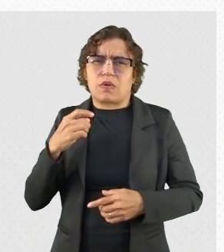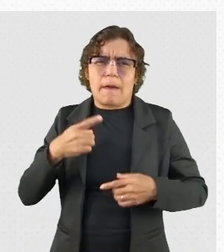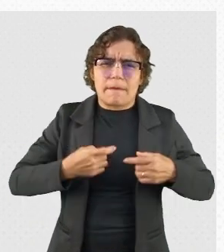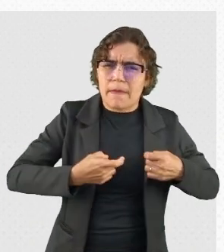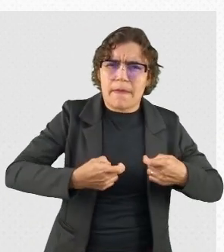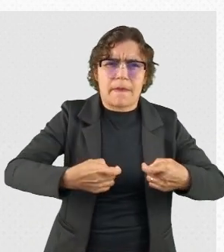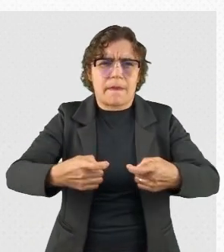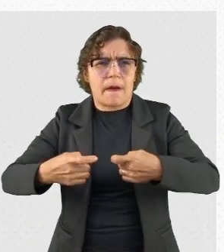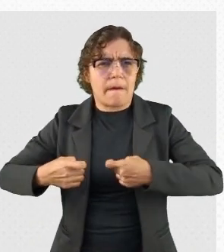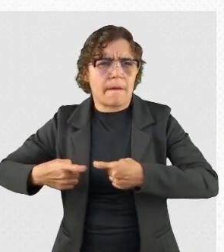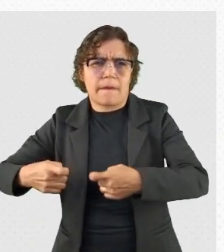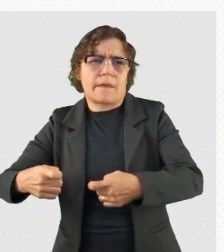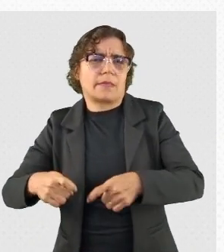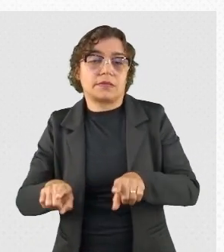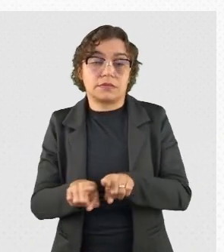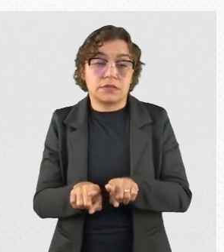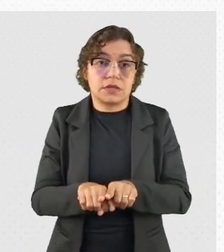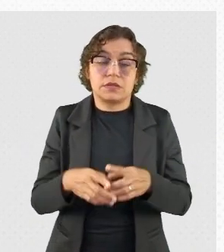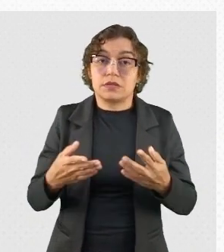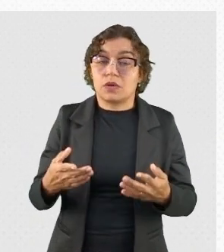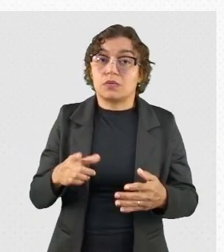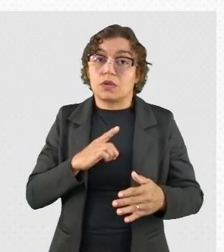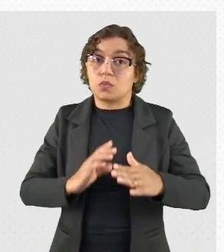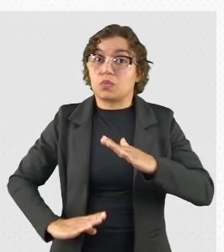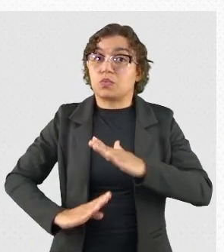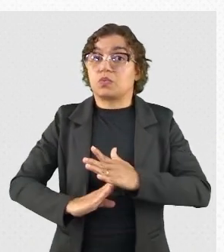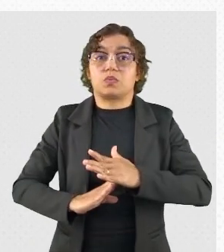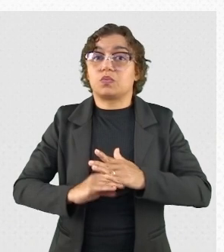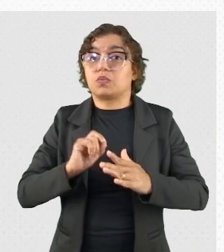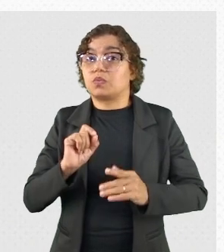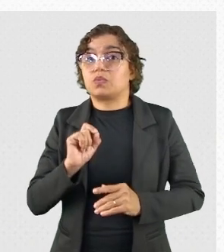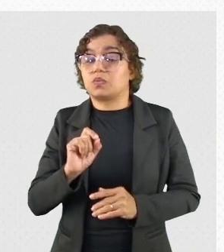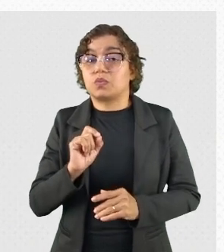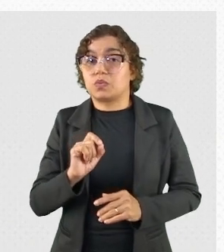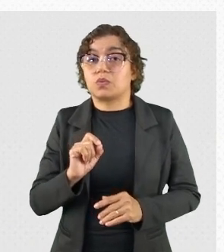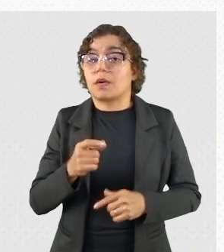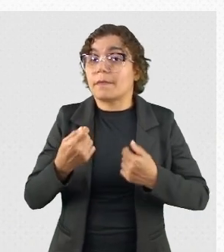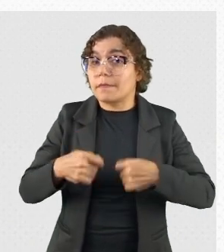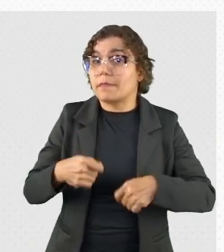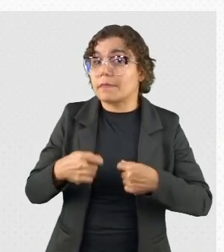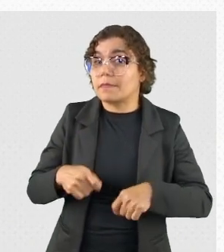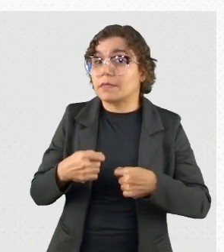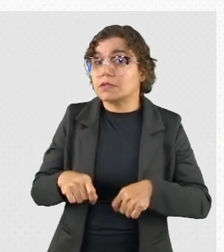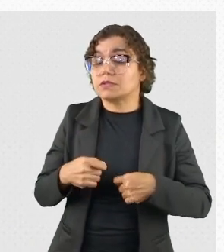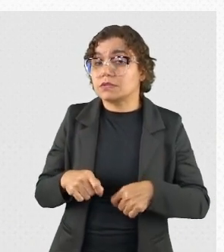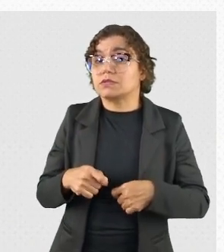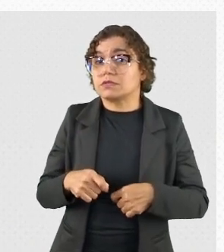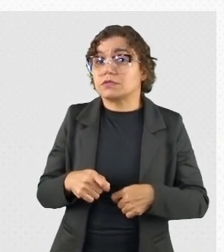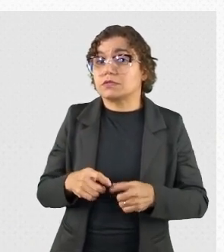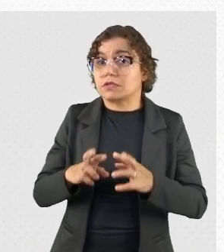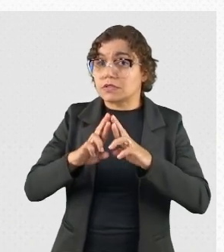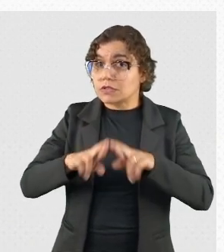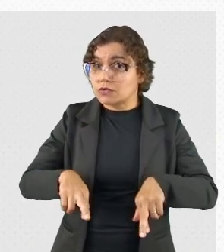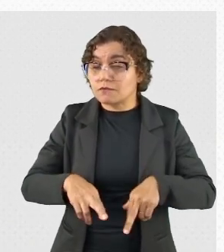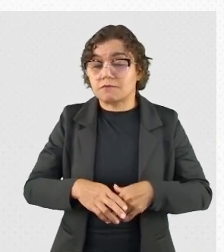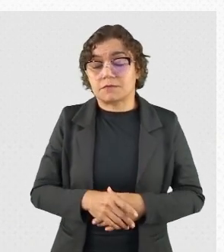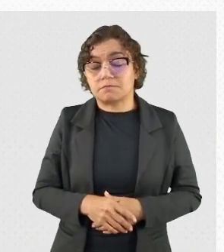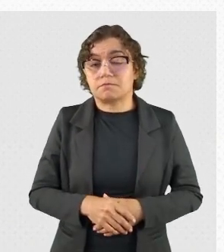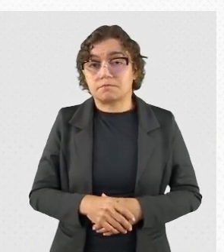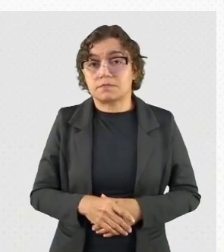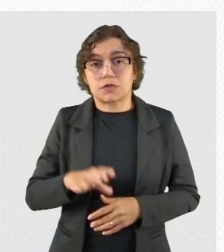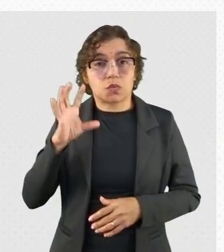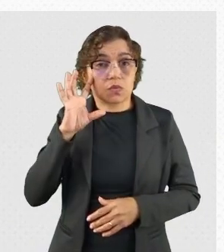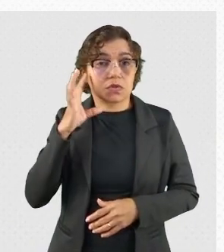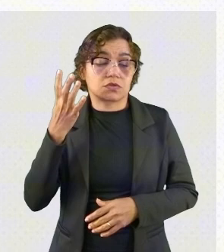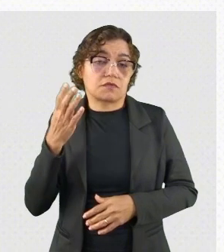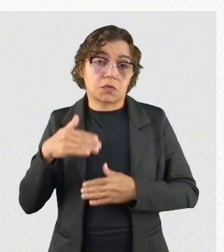isso vai chegar a um limite em que há necessidade de uma resolutividade. E a